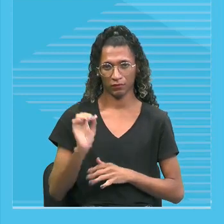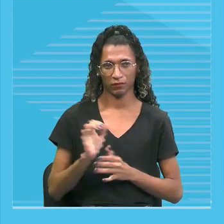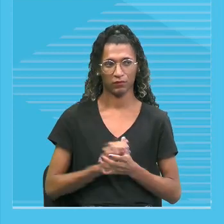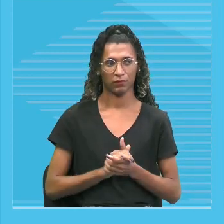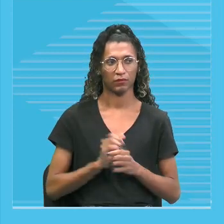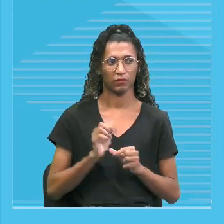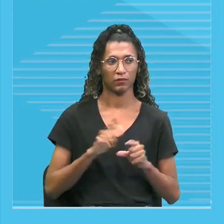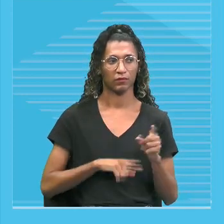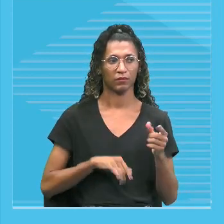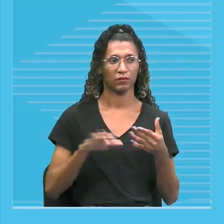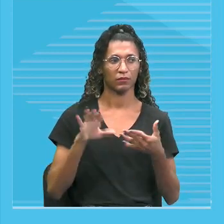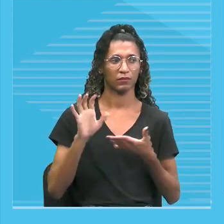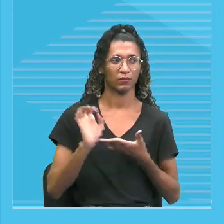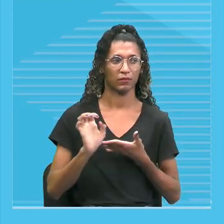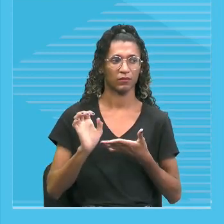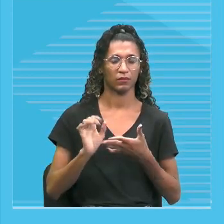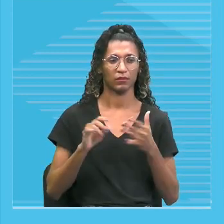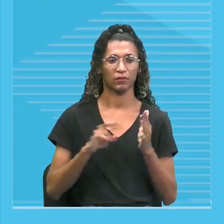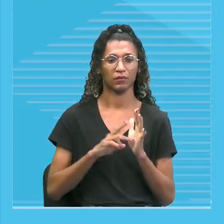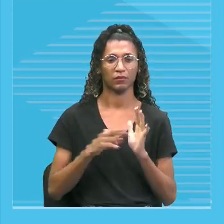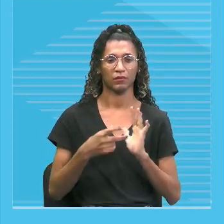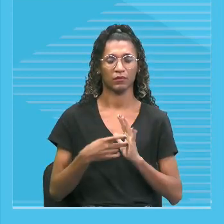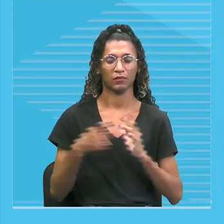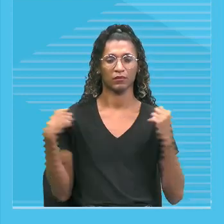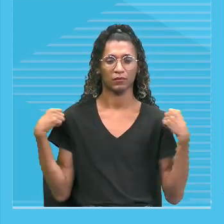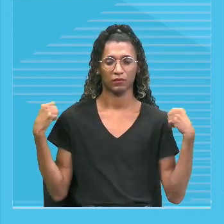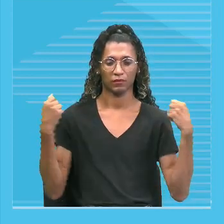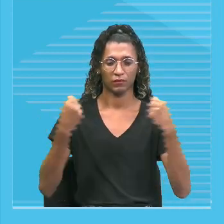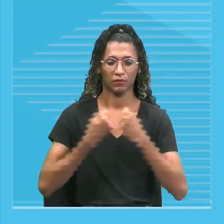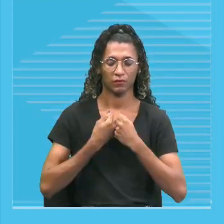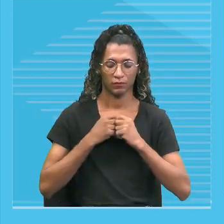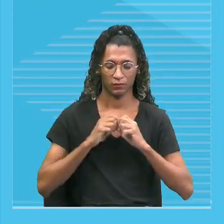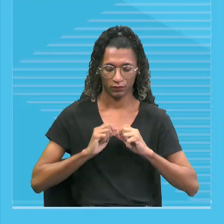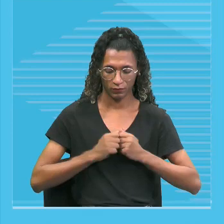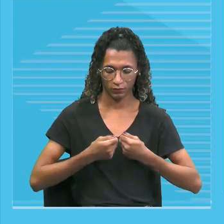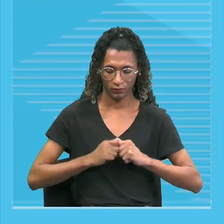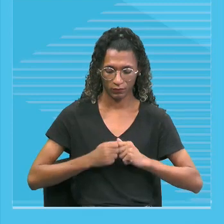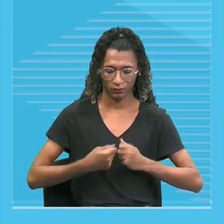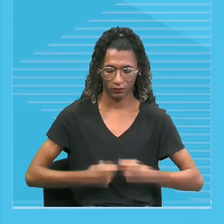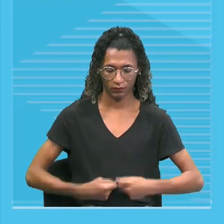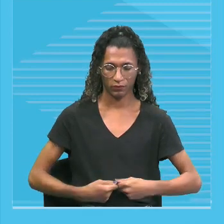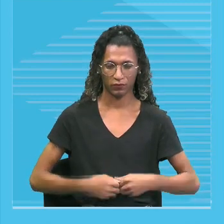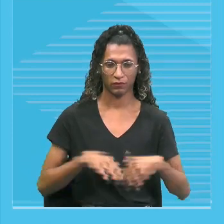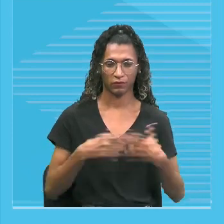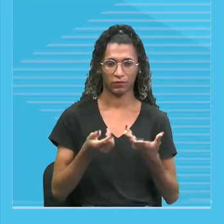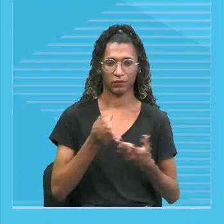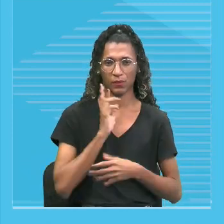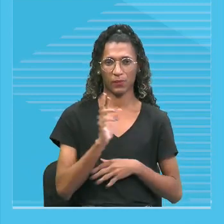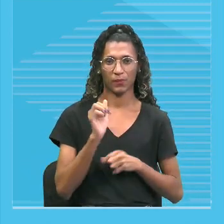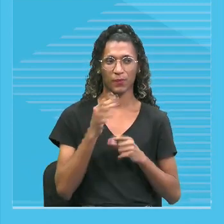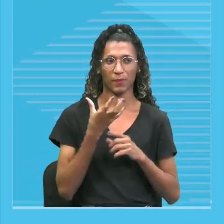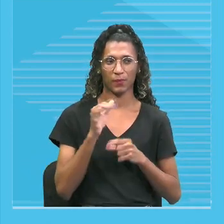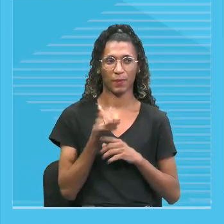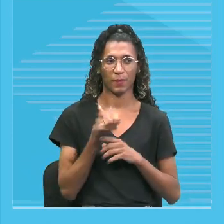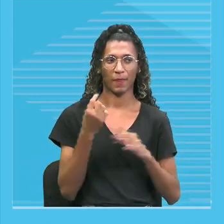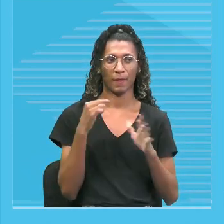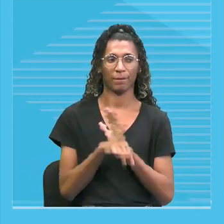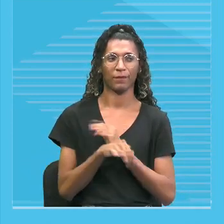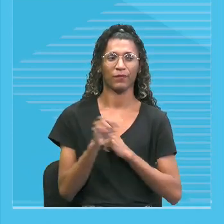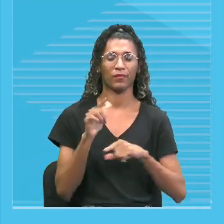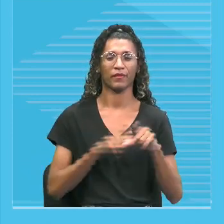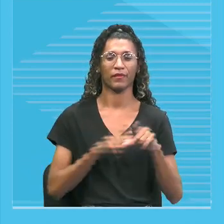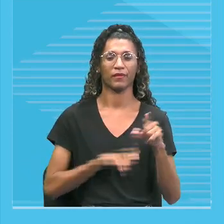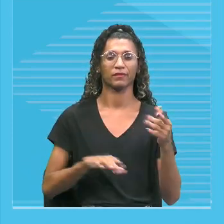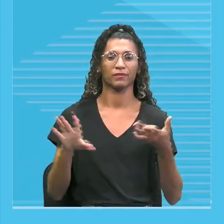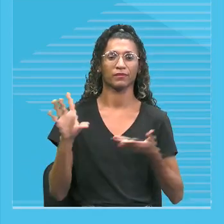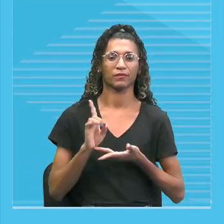saco na letra S significa paletó então a resposta correta da sexta questão é a letra